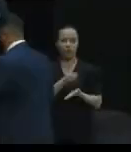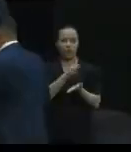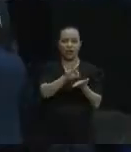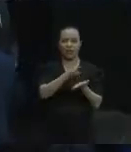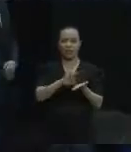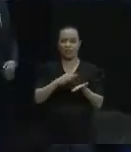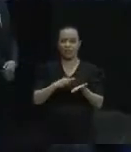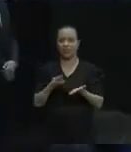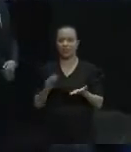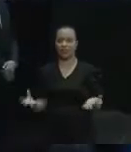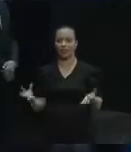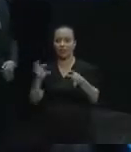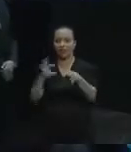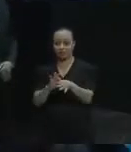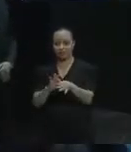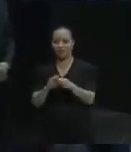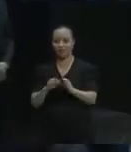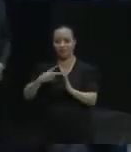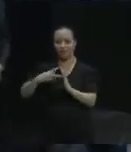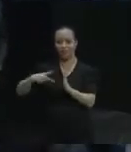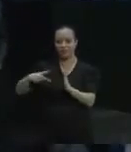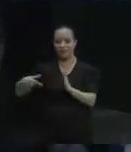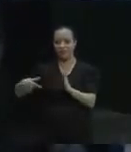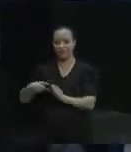de filiação de Sérgio Moro.